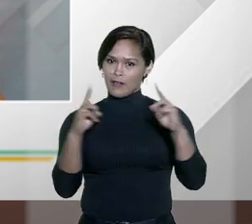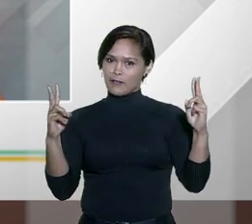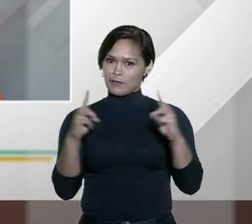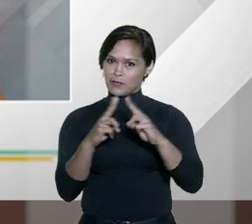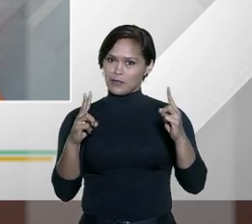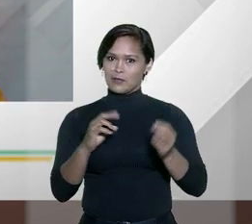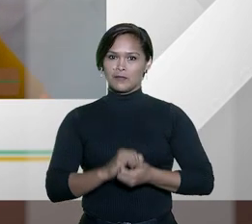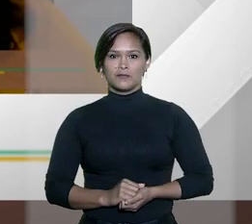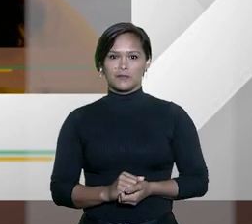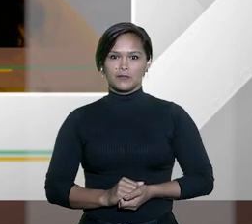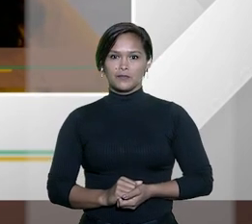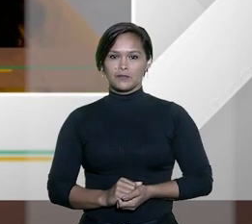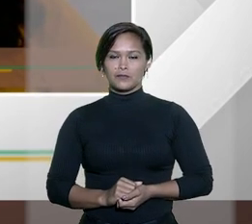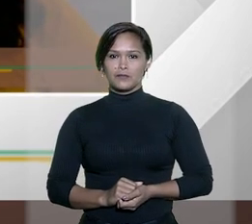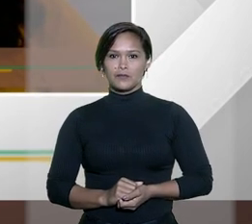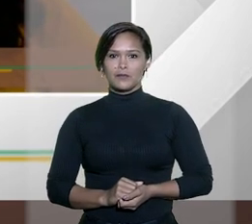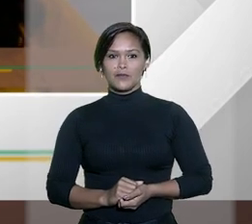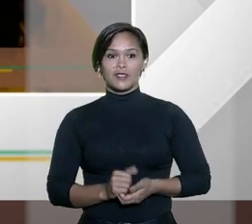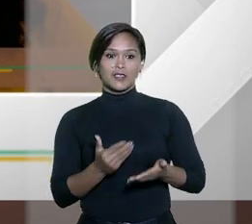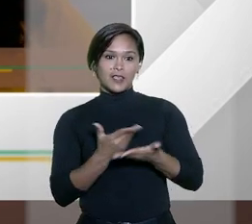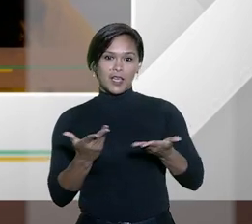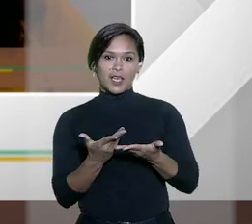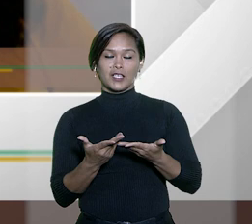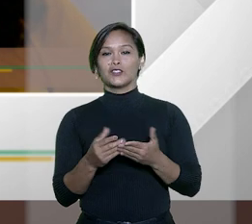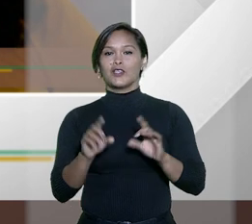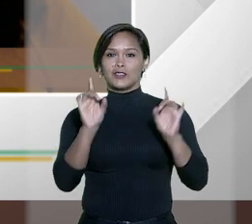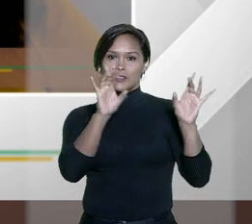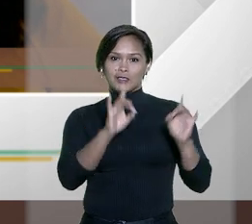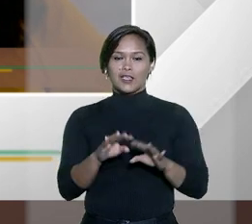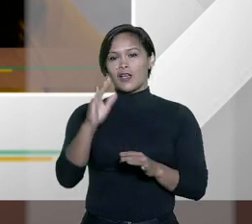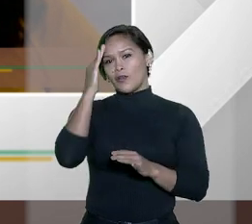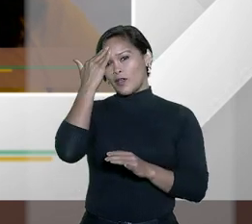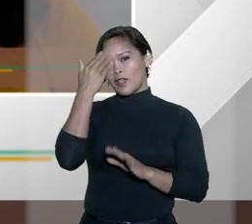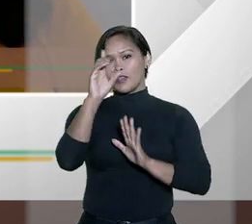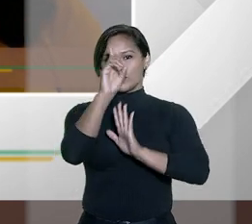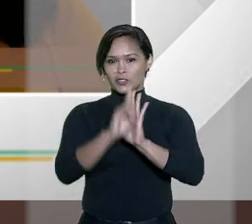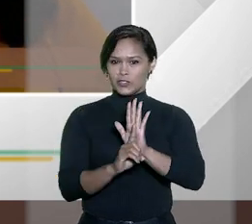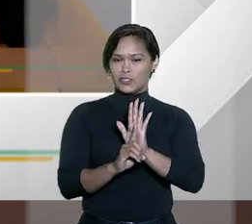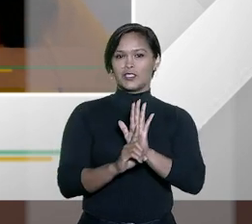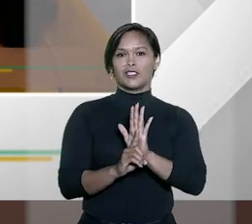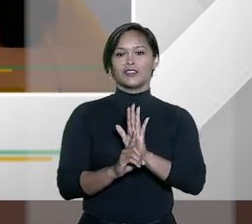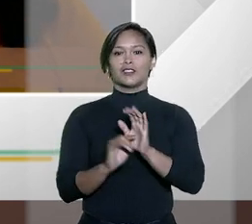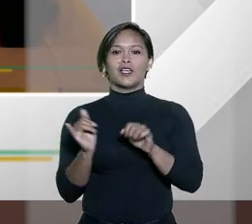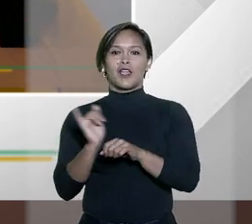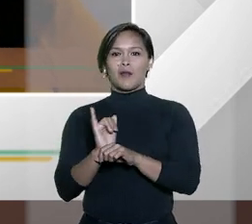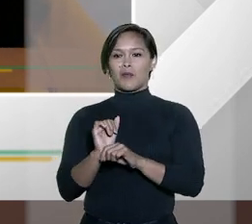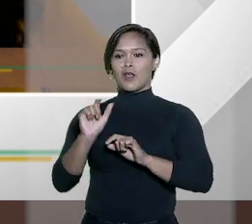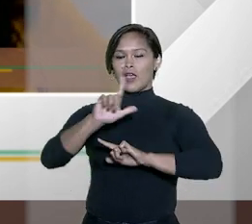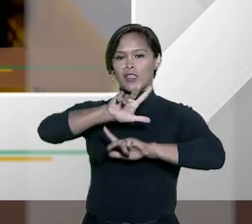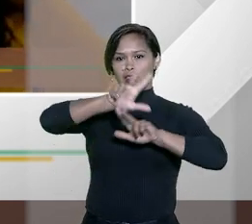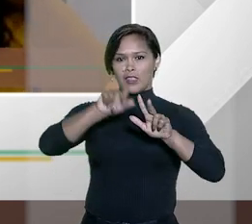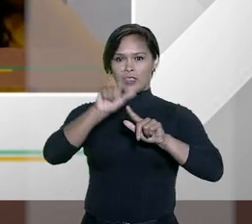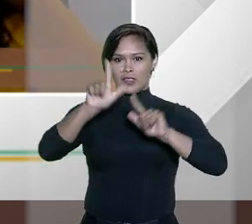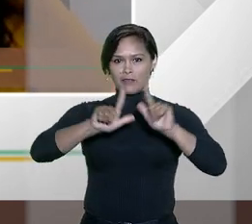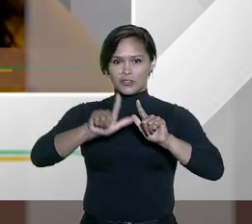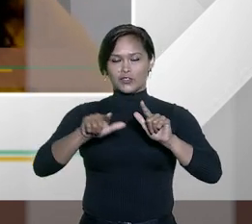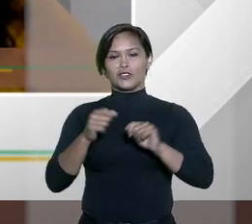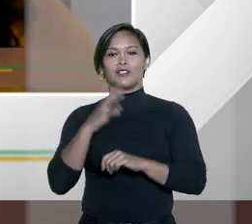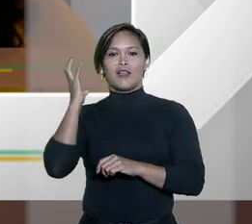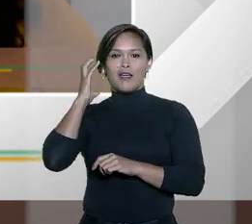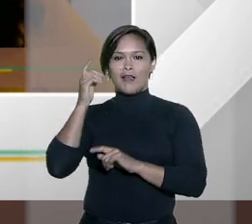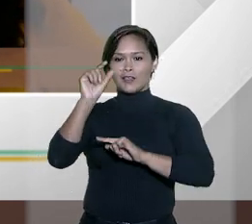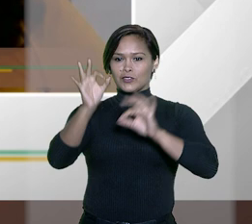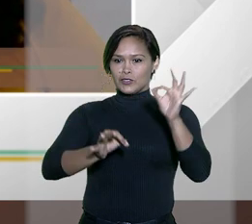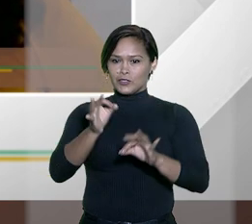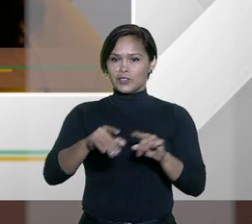virtualmente. É isso, pessoal. Vale destacar que o Entender Direito está na programação da TV Justiça, da Rádio